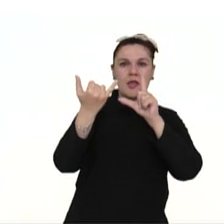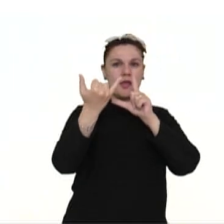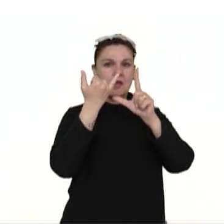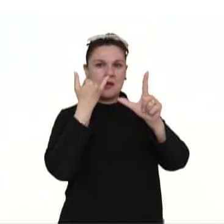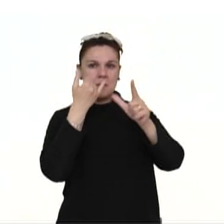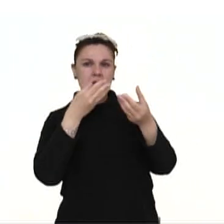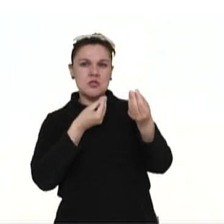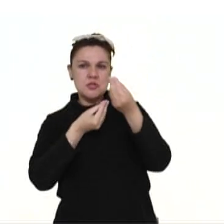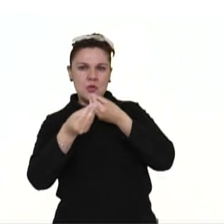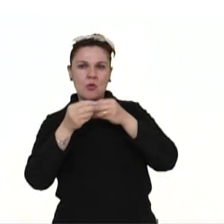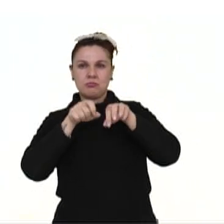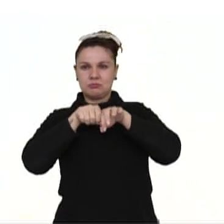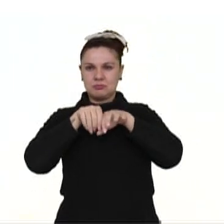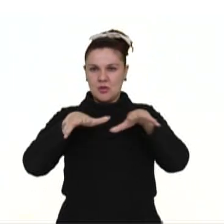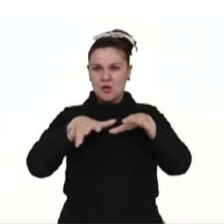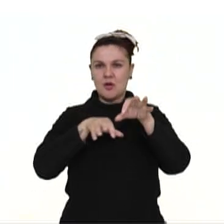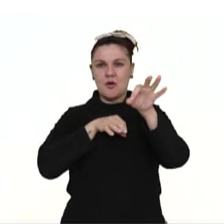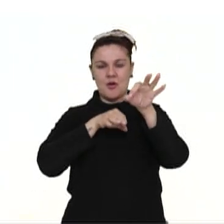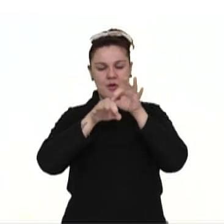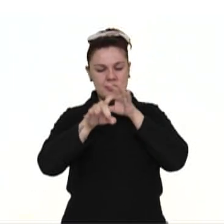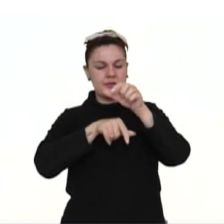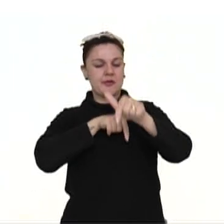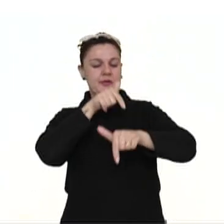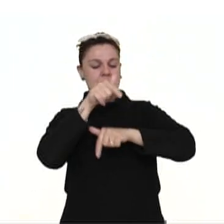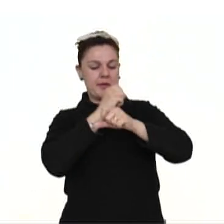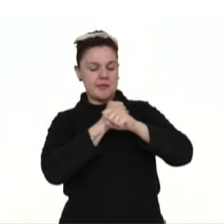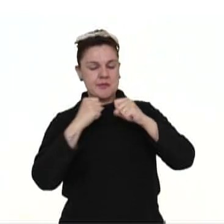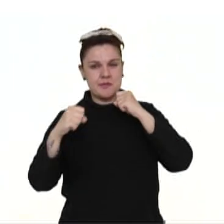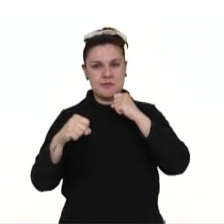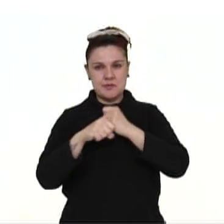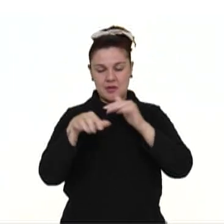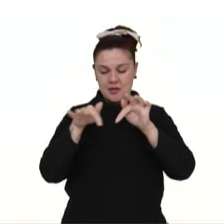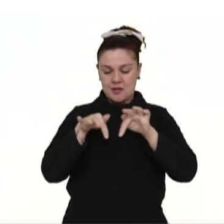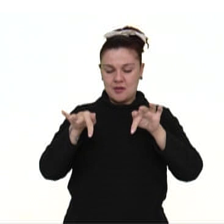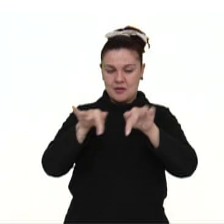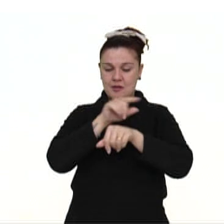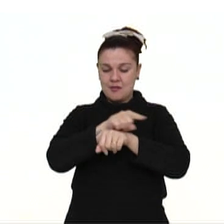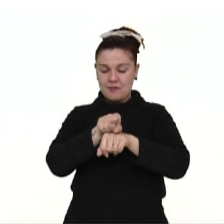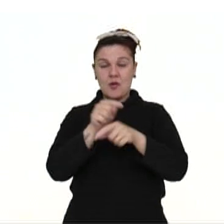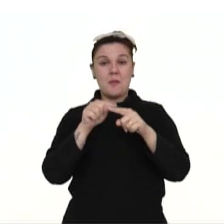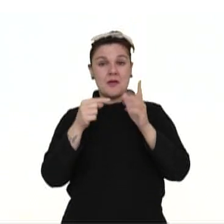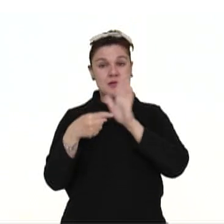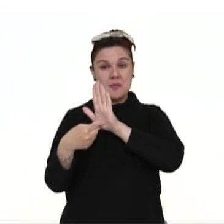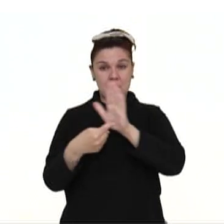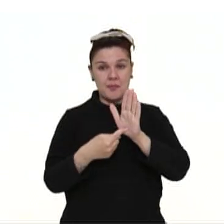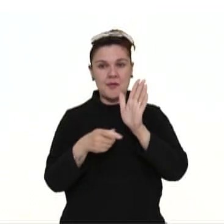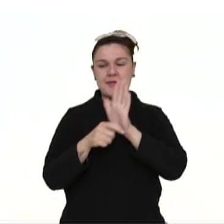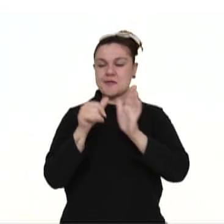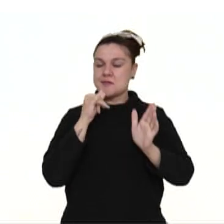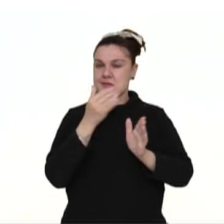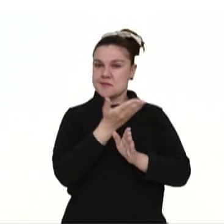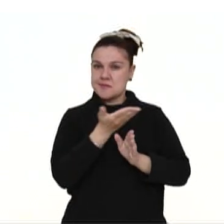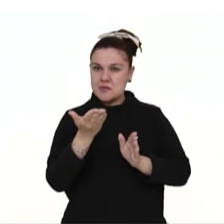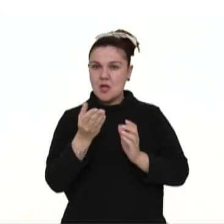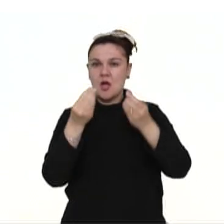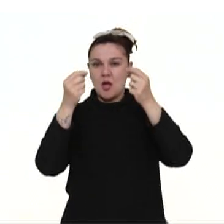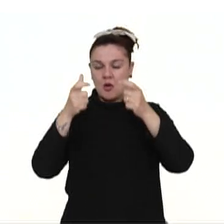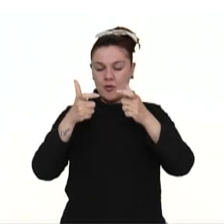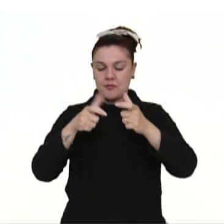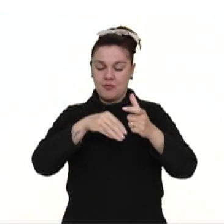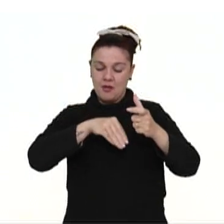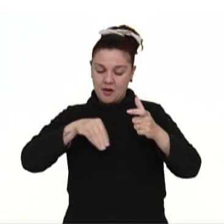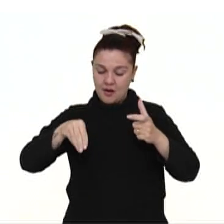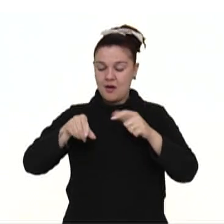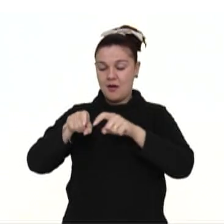aqui de como funcionava o trabalho na sociedade feudal, mas é mais para mostrar esse molde, né? Então, onde ficavam as